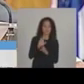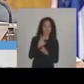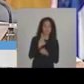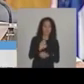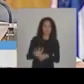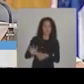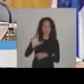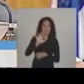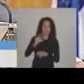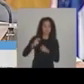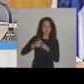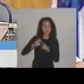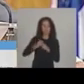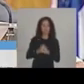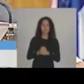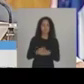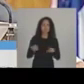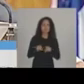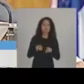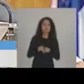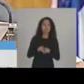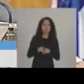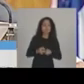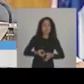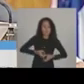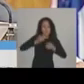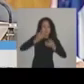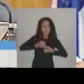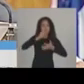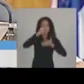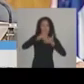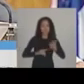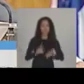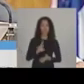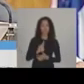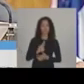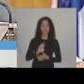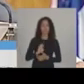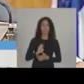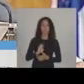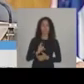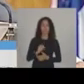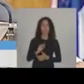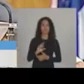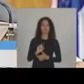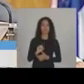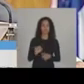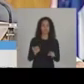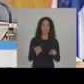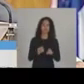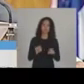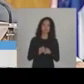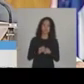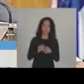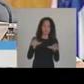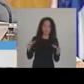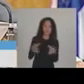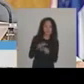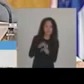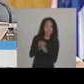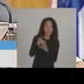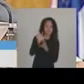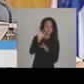e que também haja manifestação uma nota de repúdio por parte o banco do